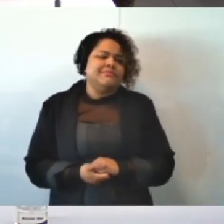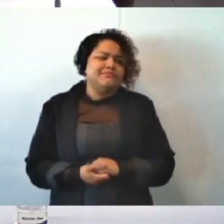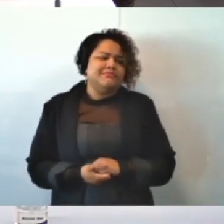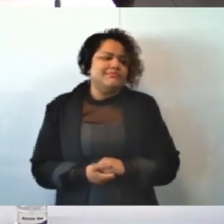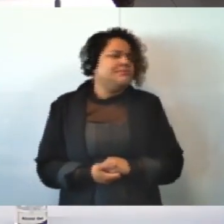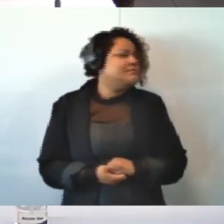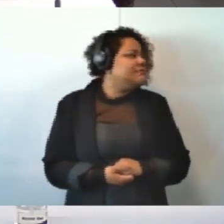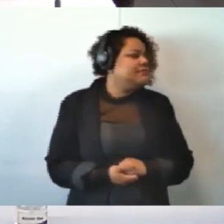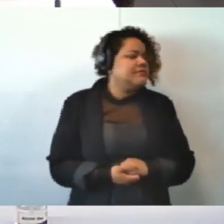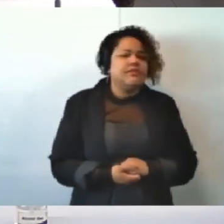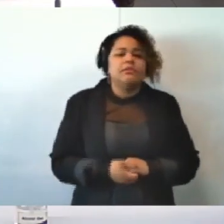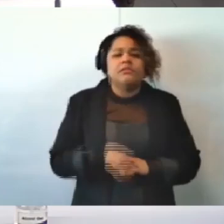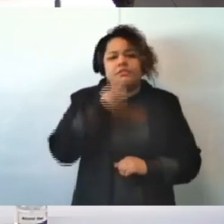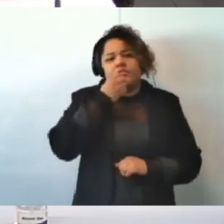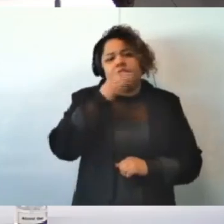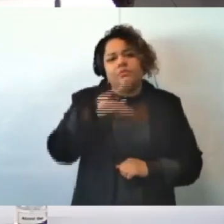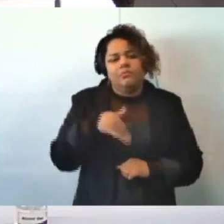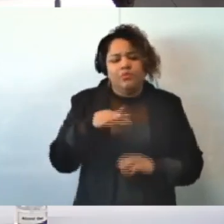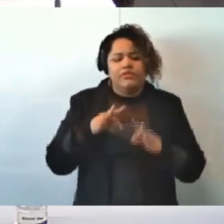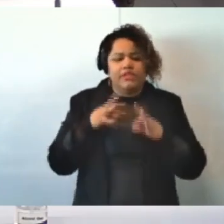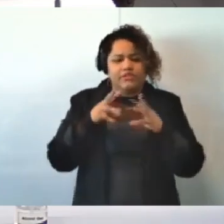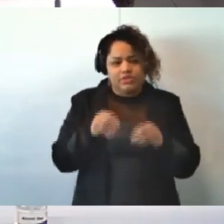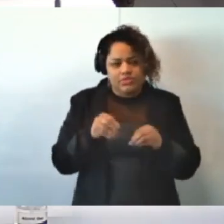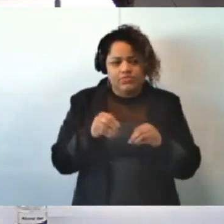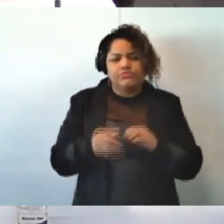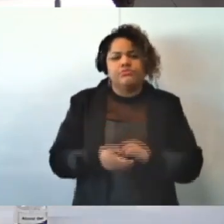Uma boa tarde a todos,